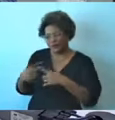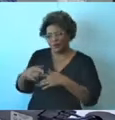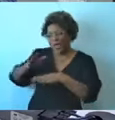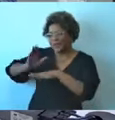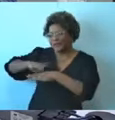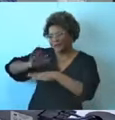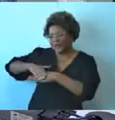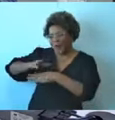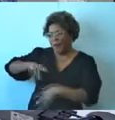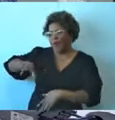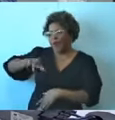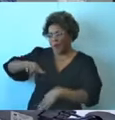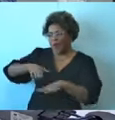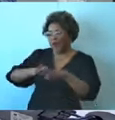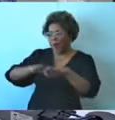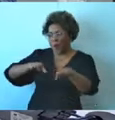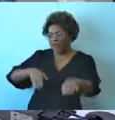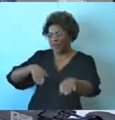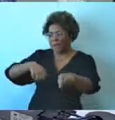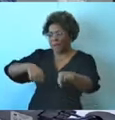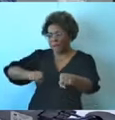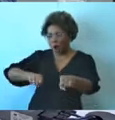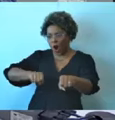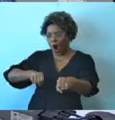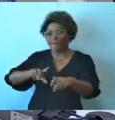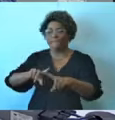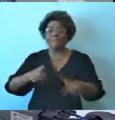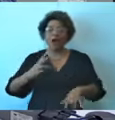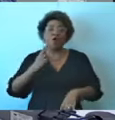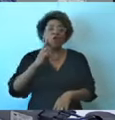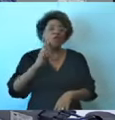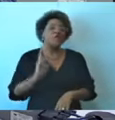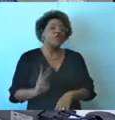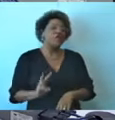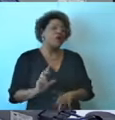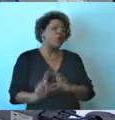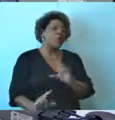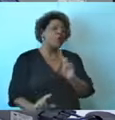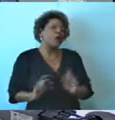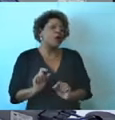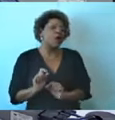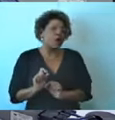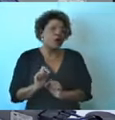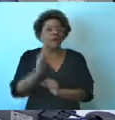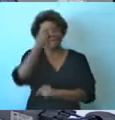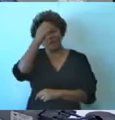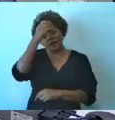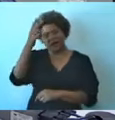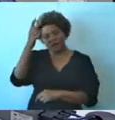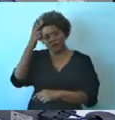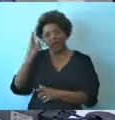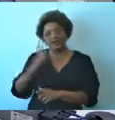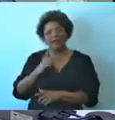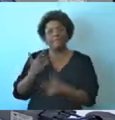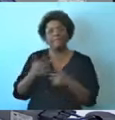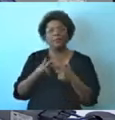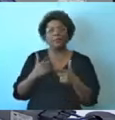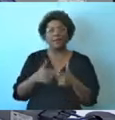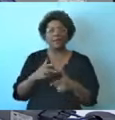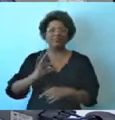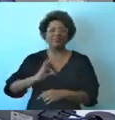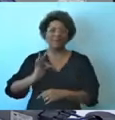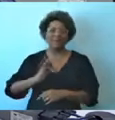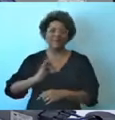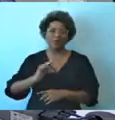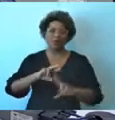motociclista, mas eu vejo que a prefeitura está tendo um problema com a questão técnica, né, pela largura das vias aqui, e tão logo isso